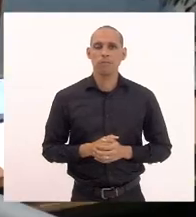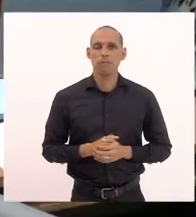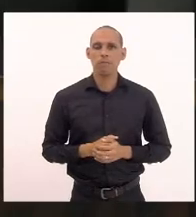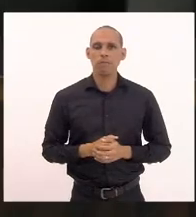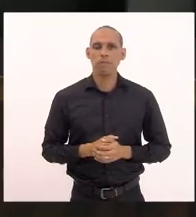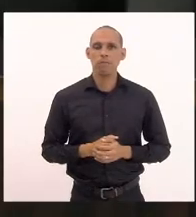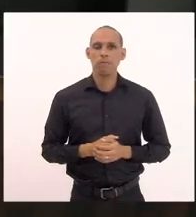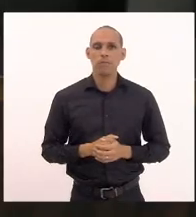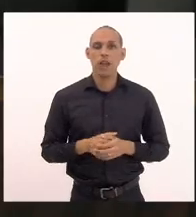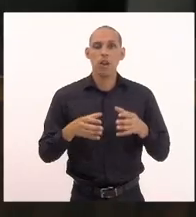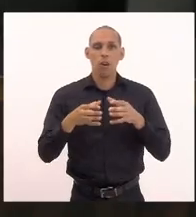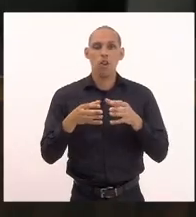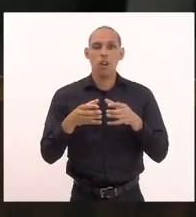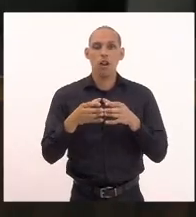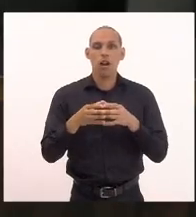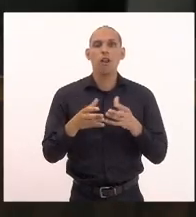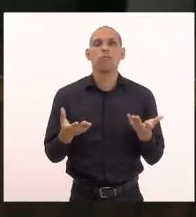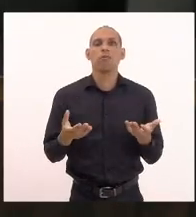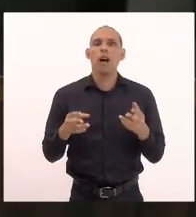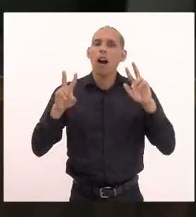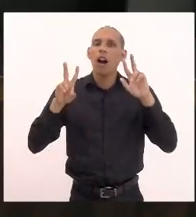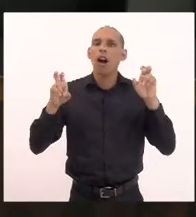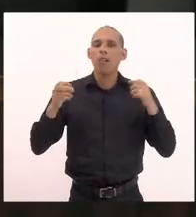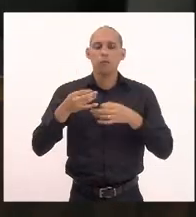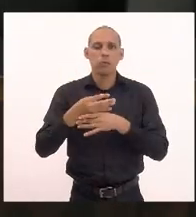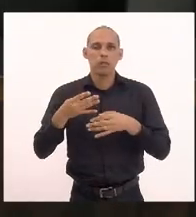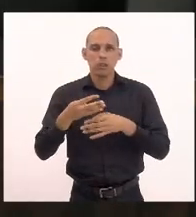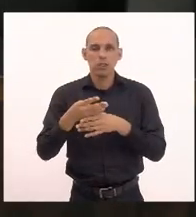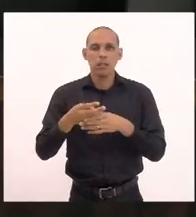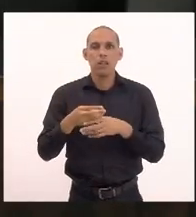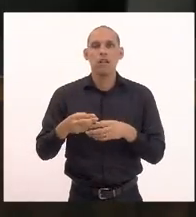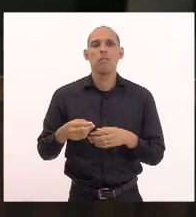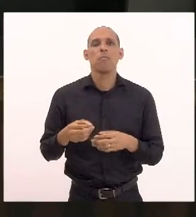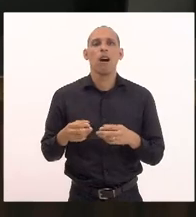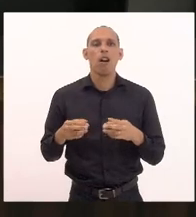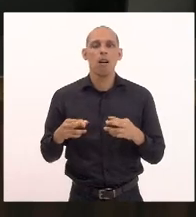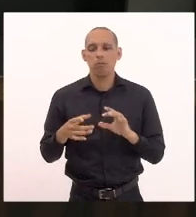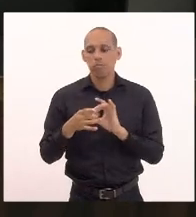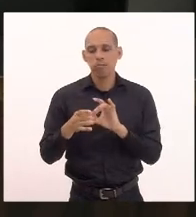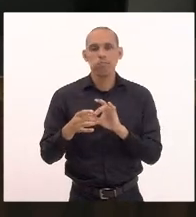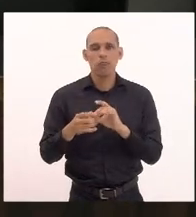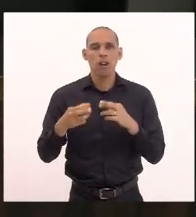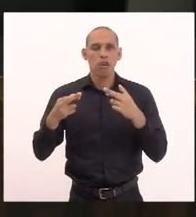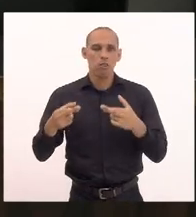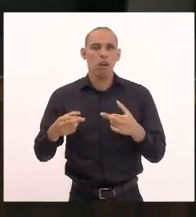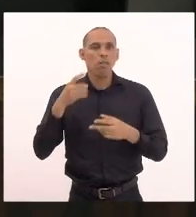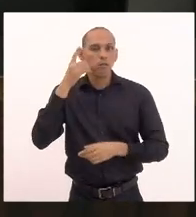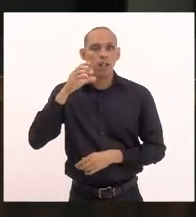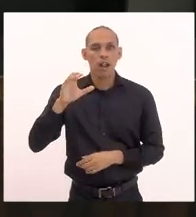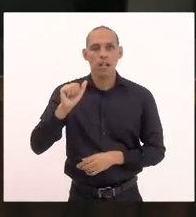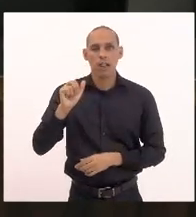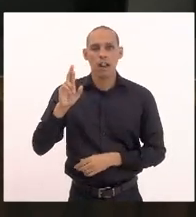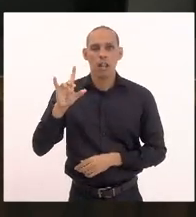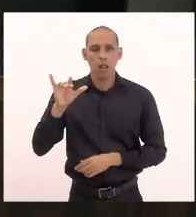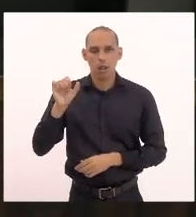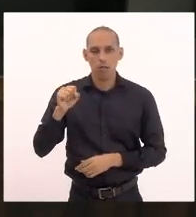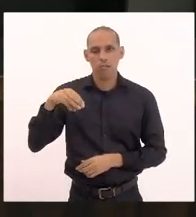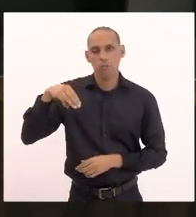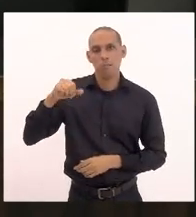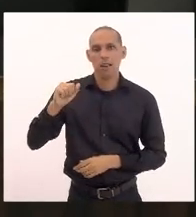Pela Comissão de Assuntos Municipais e Desenvolvimento Regional, deputado Carlos Macedo. Deputado Carlos